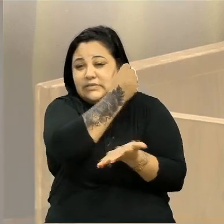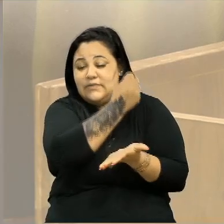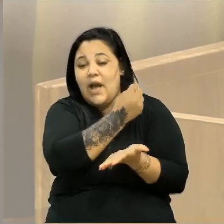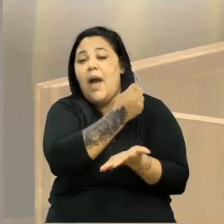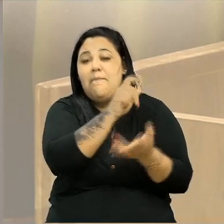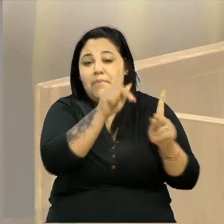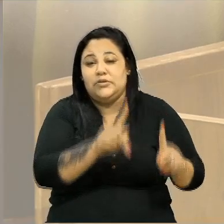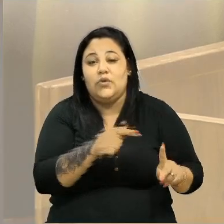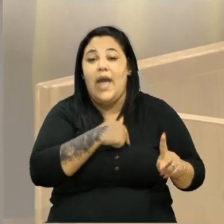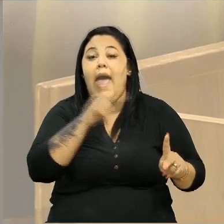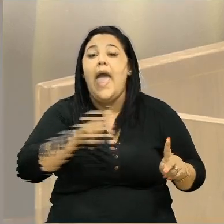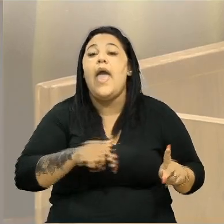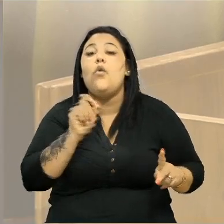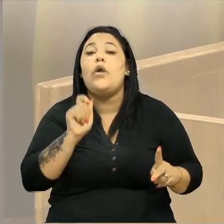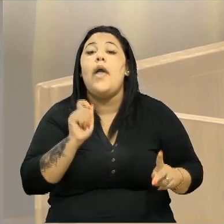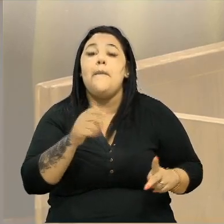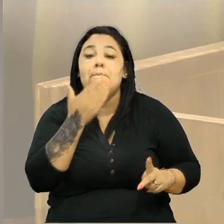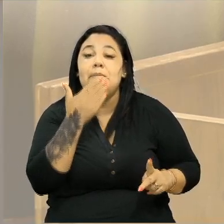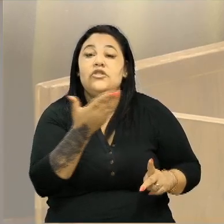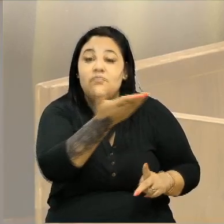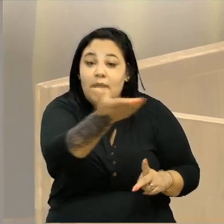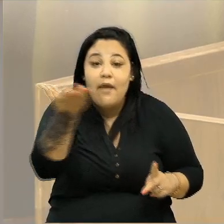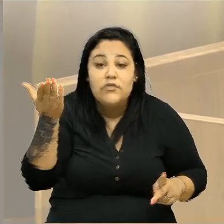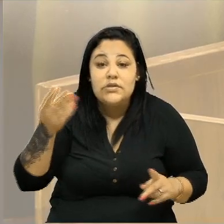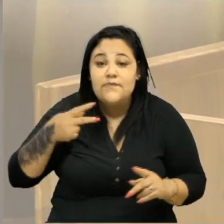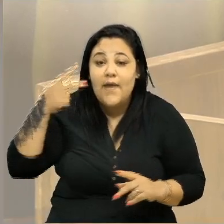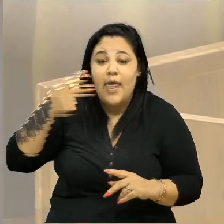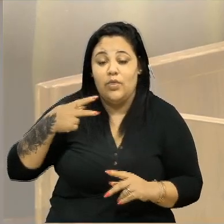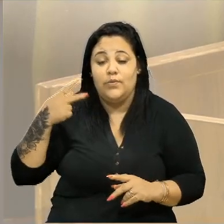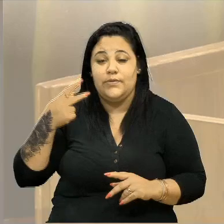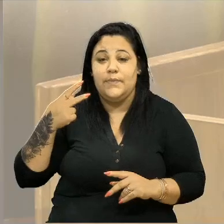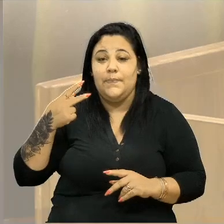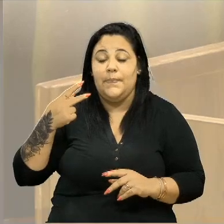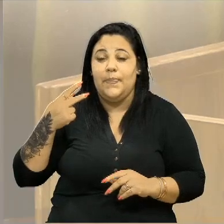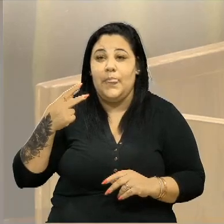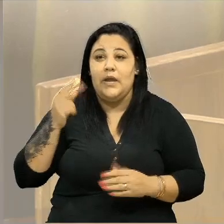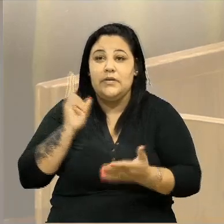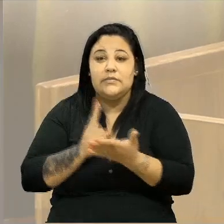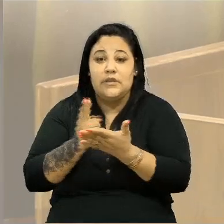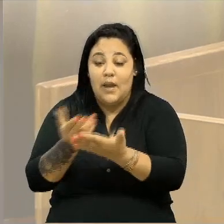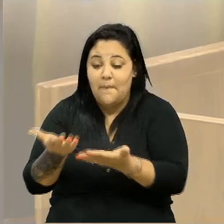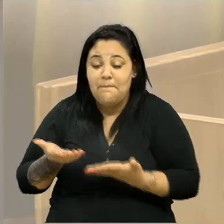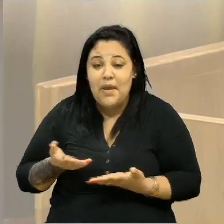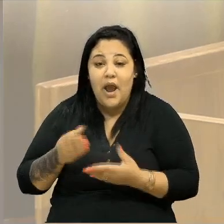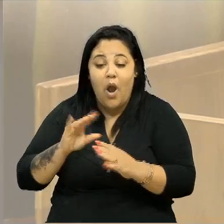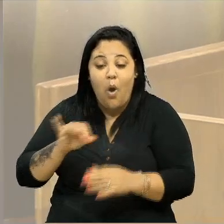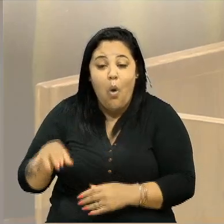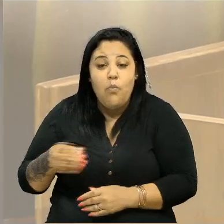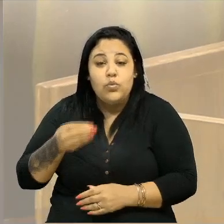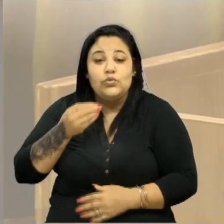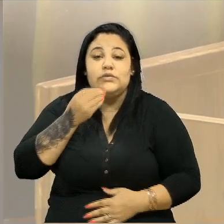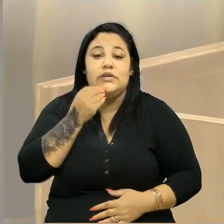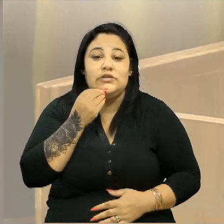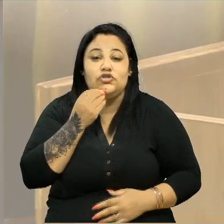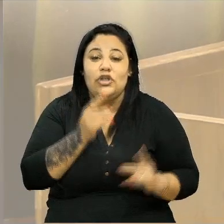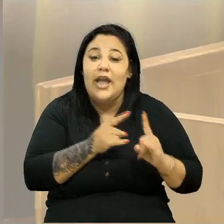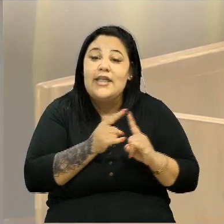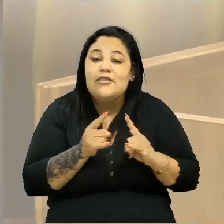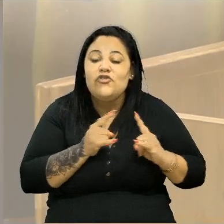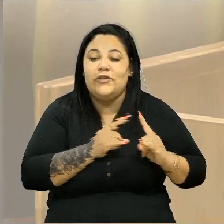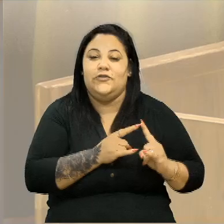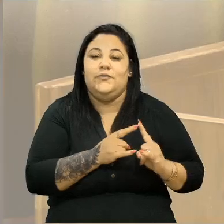é solicitar às vossas senhorias que seja oportunizado que a entidade